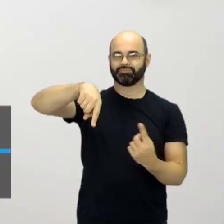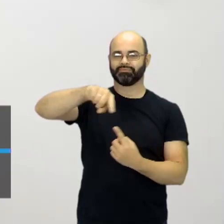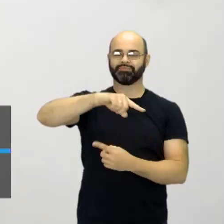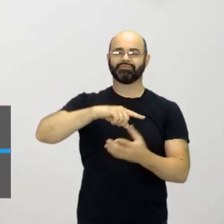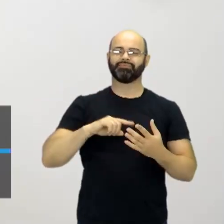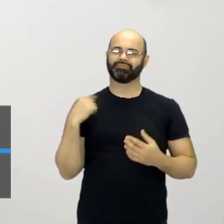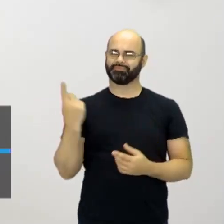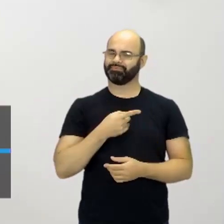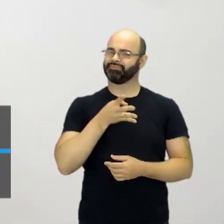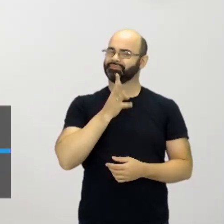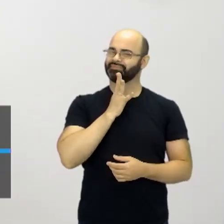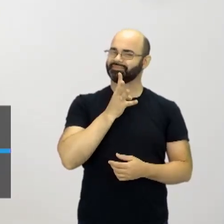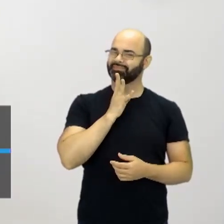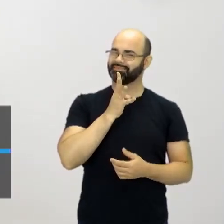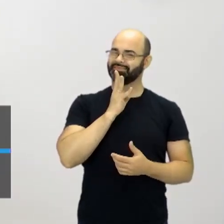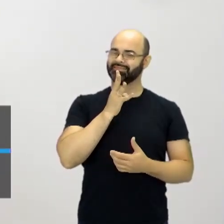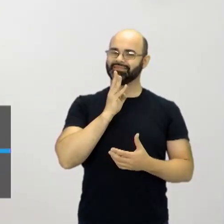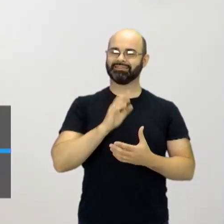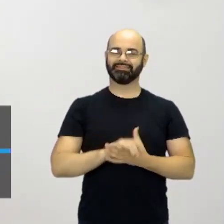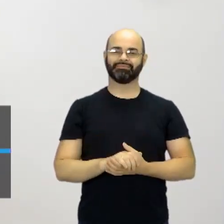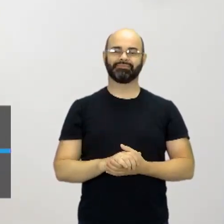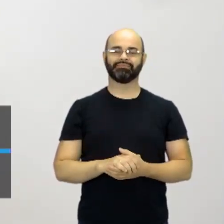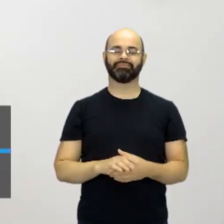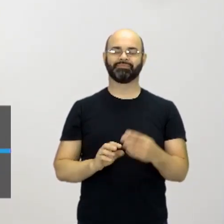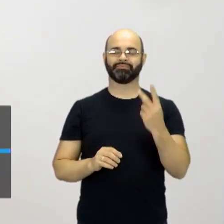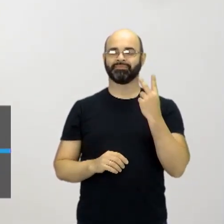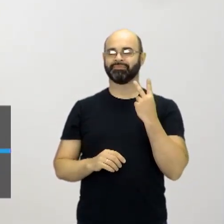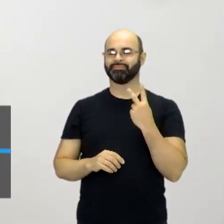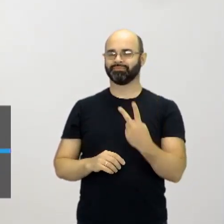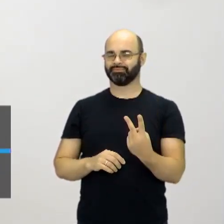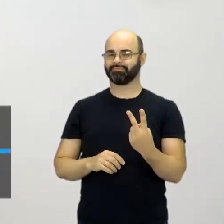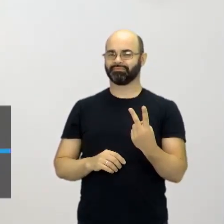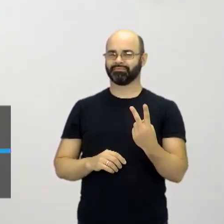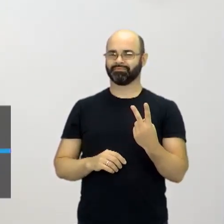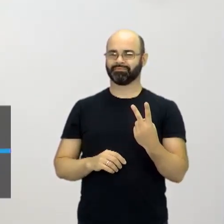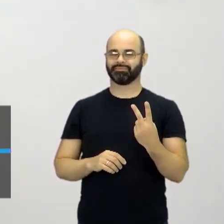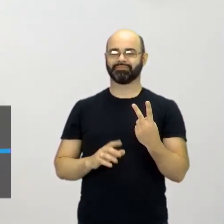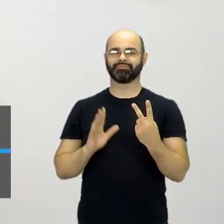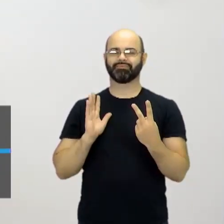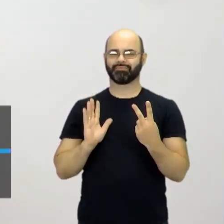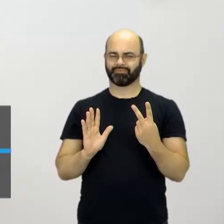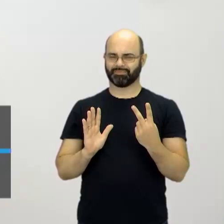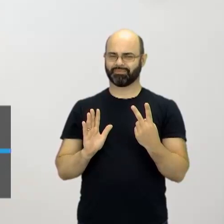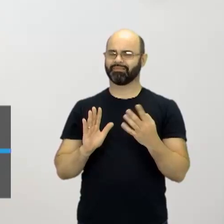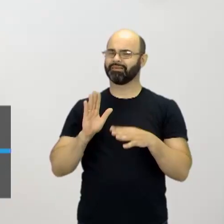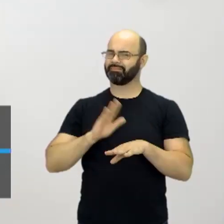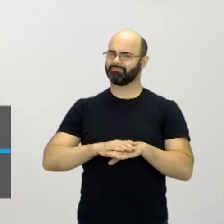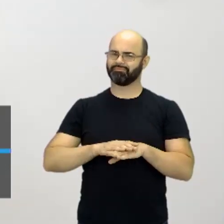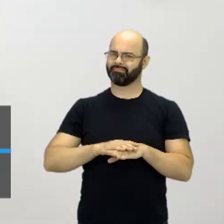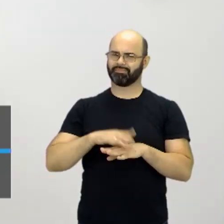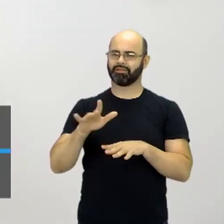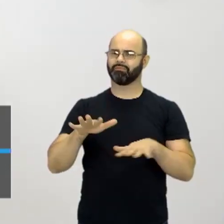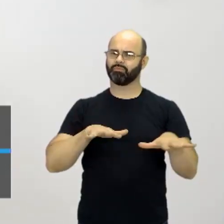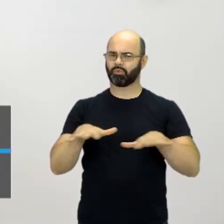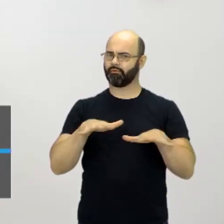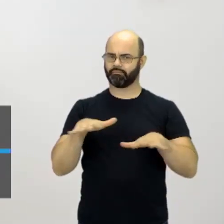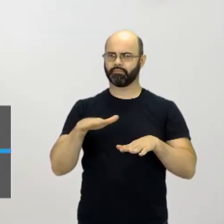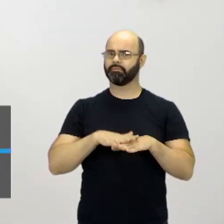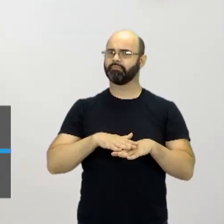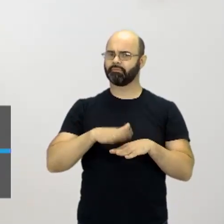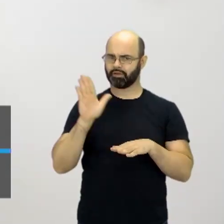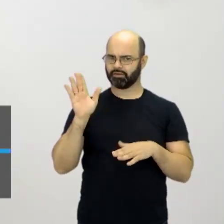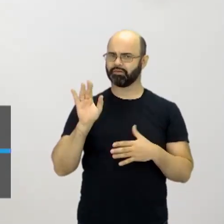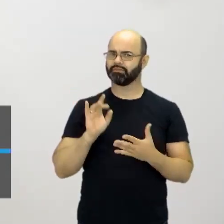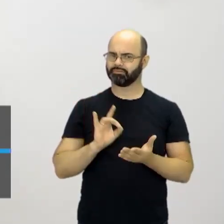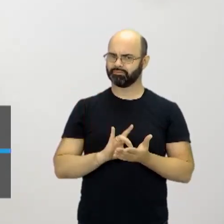conhecido nosso aí dos estudos e tal são apenas dois mas até apresenta muito mais movimentos do que esse